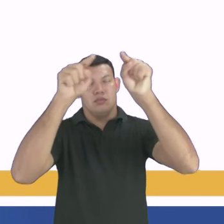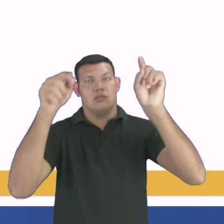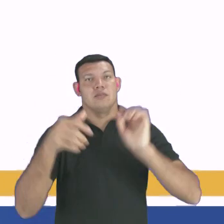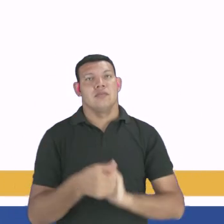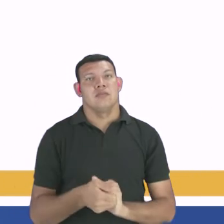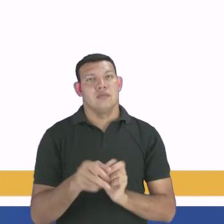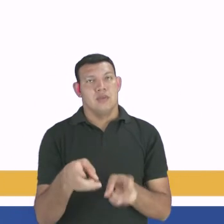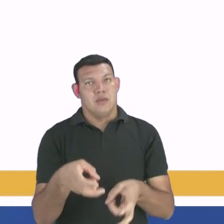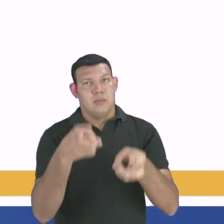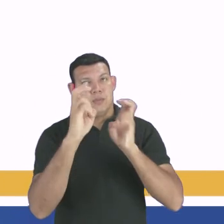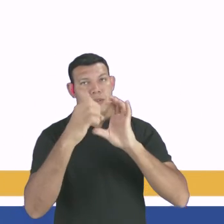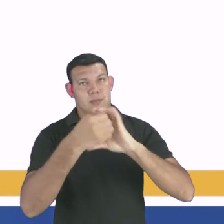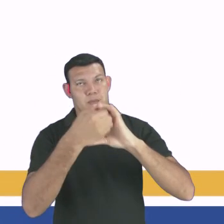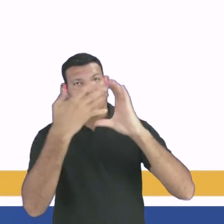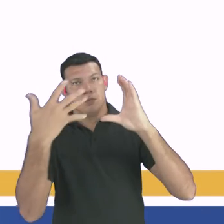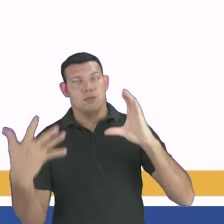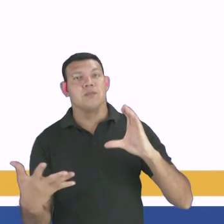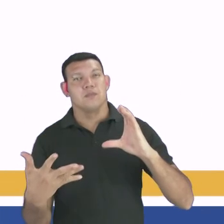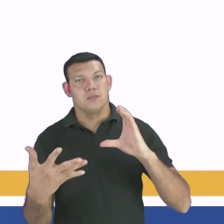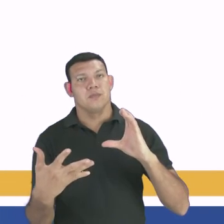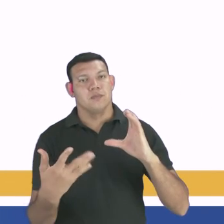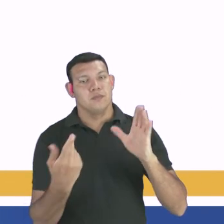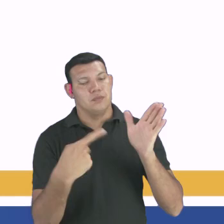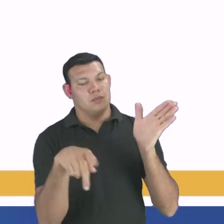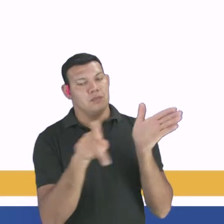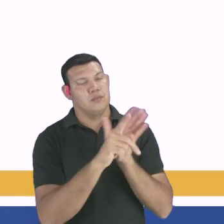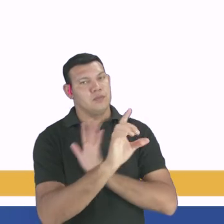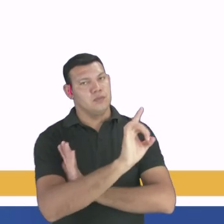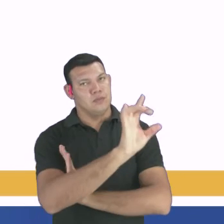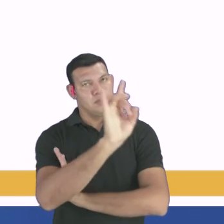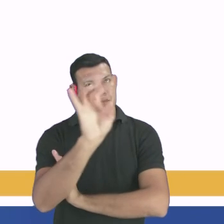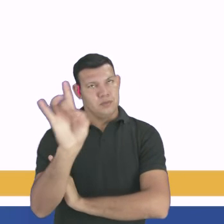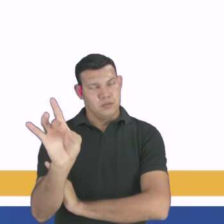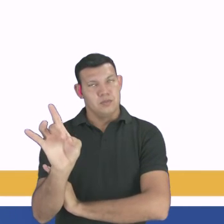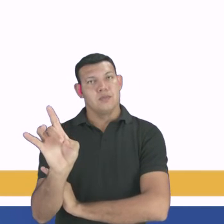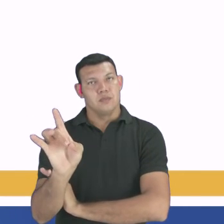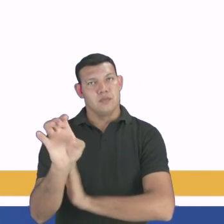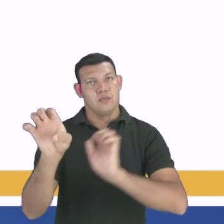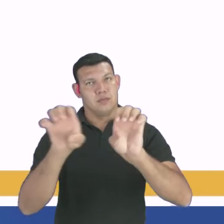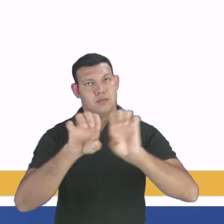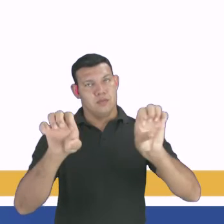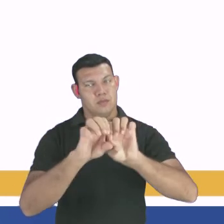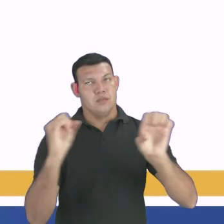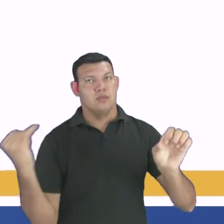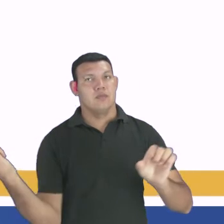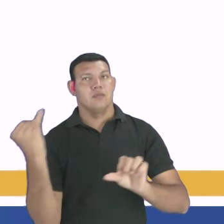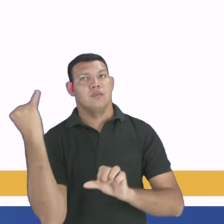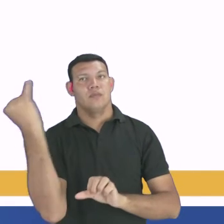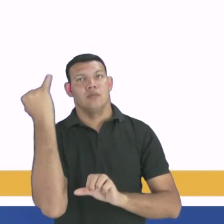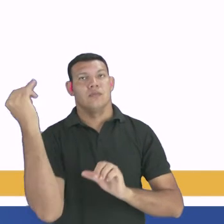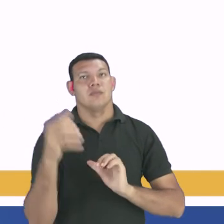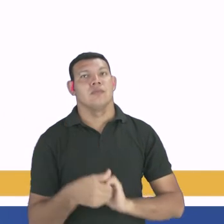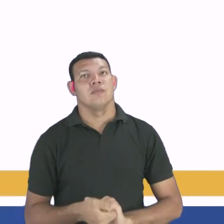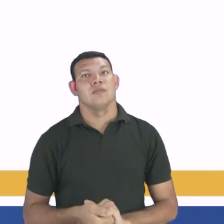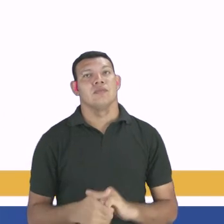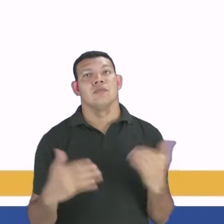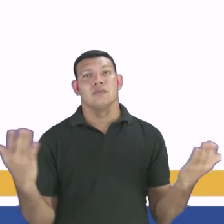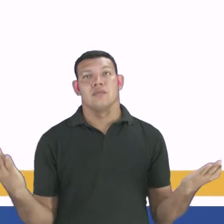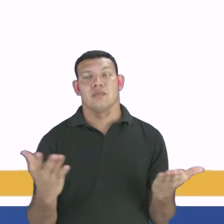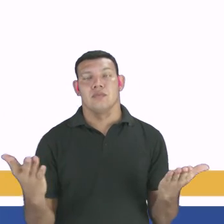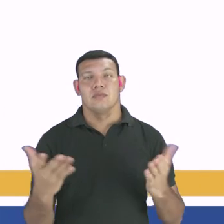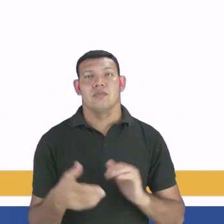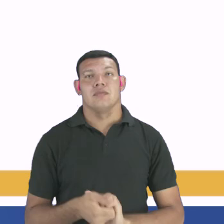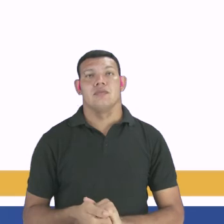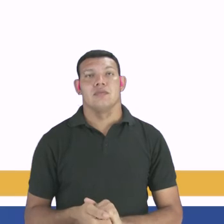percebam as características que eles estão definidos em cada equação fundamental então é nós podemos